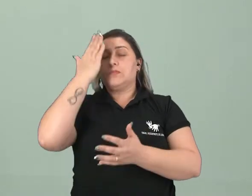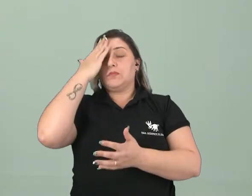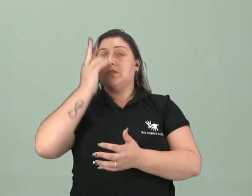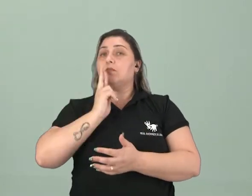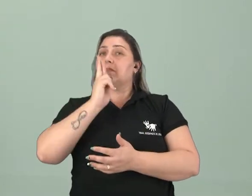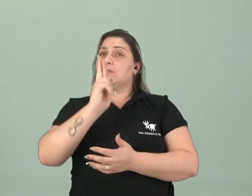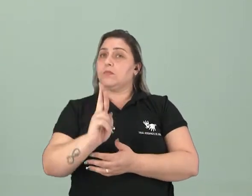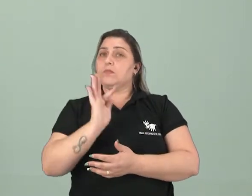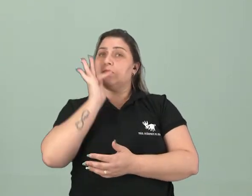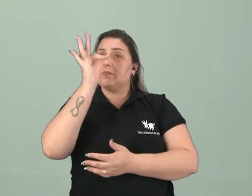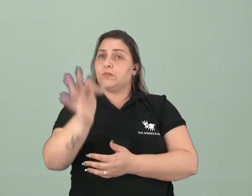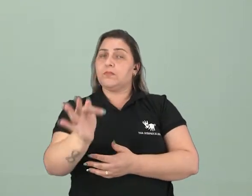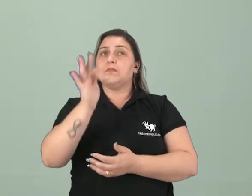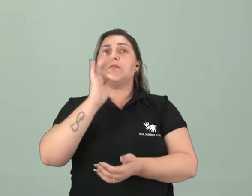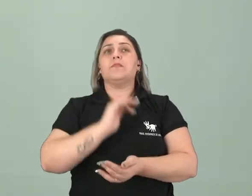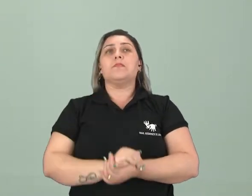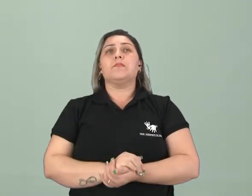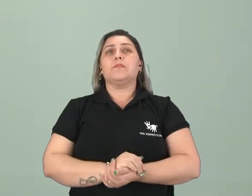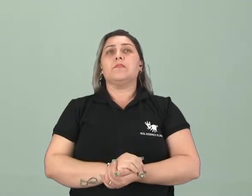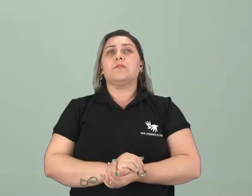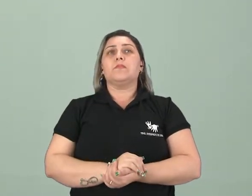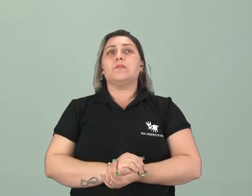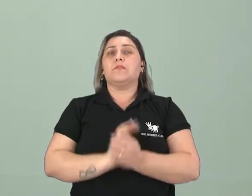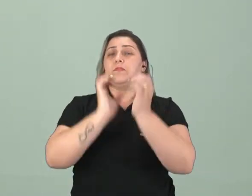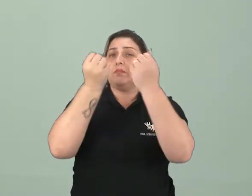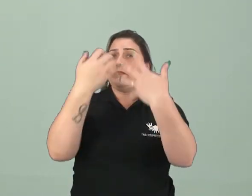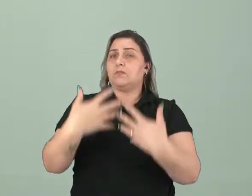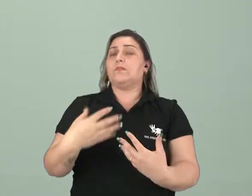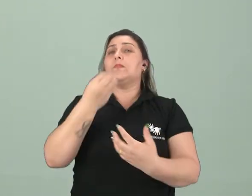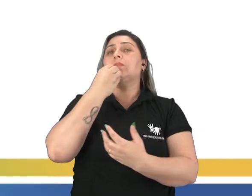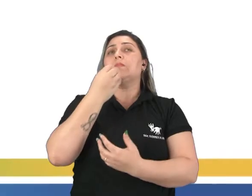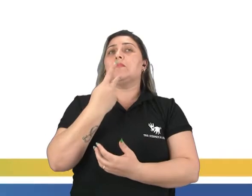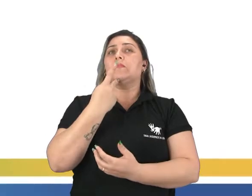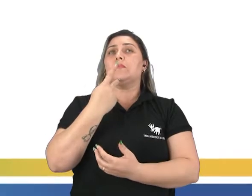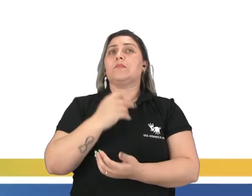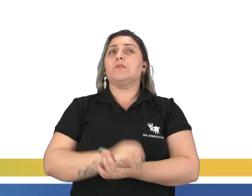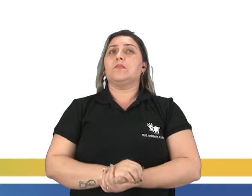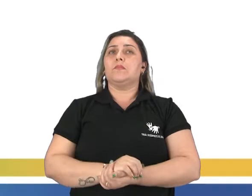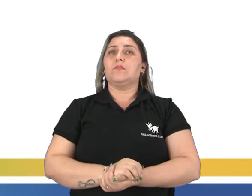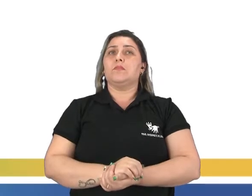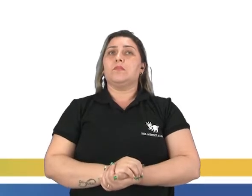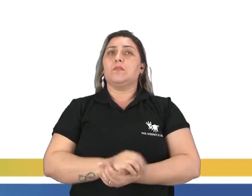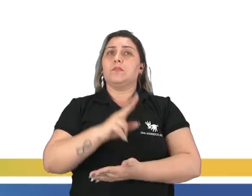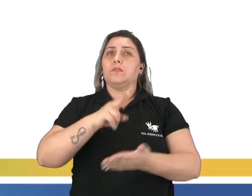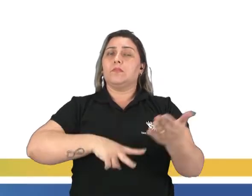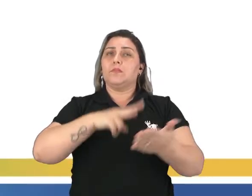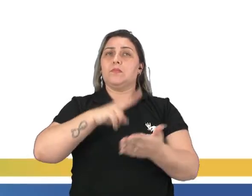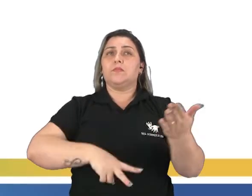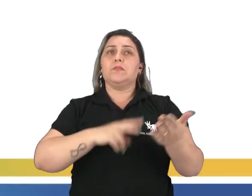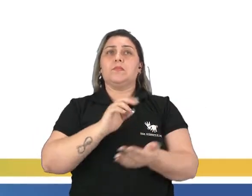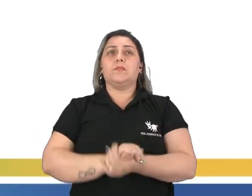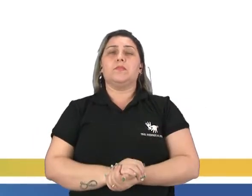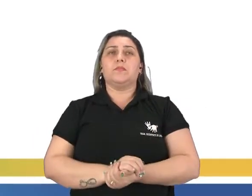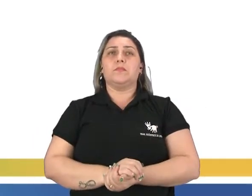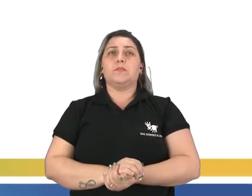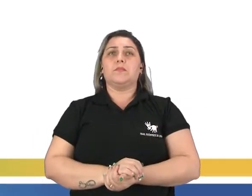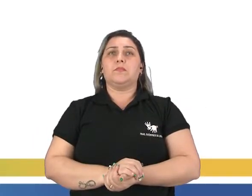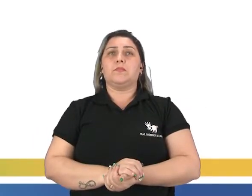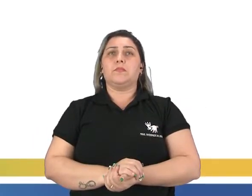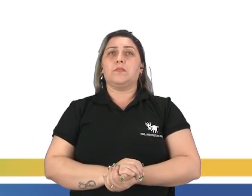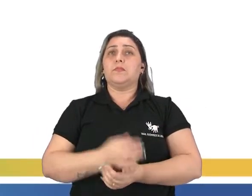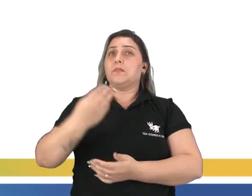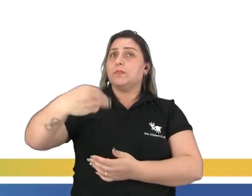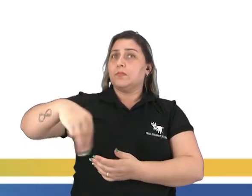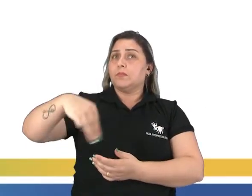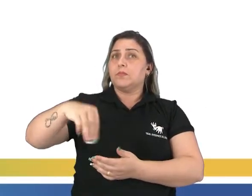resultado futuro, né? Então, para trabalhar a definição de probabilidade, vamos fazer a seguinte leitura, né? Que a probabilidade é o ramo